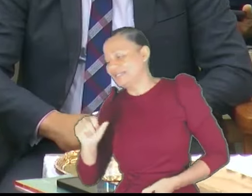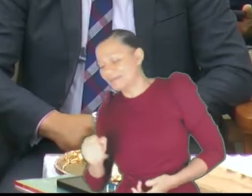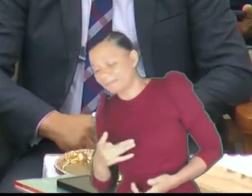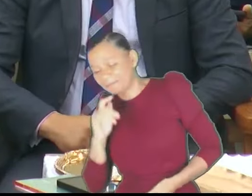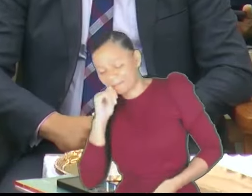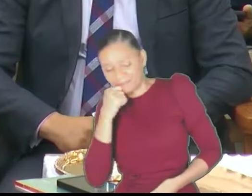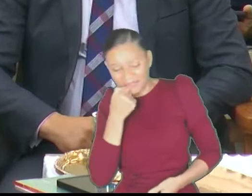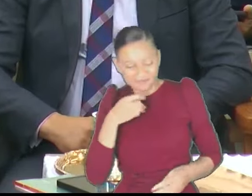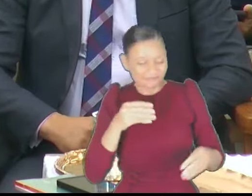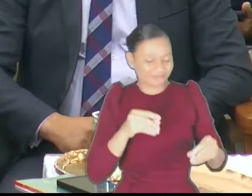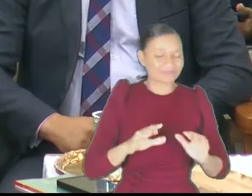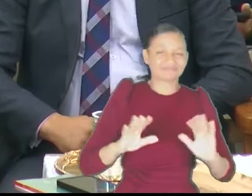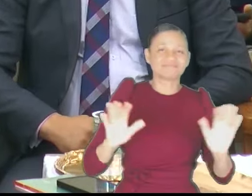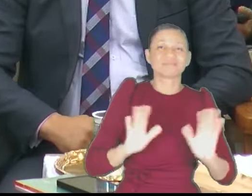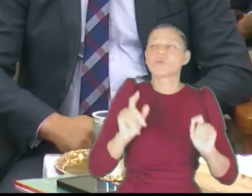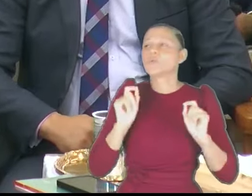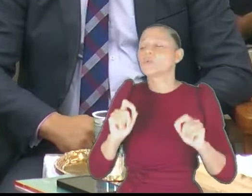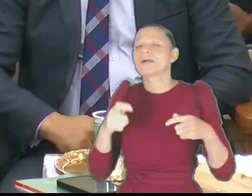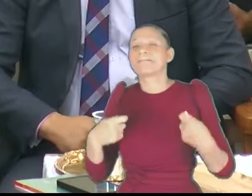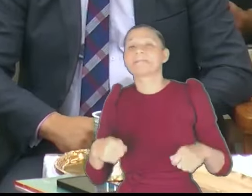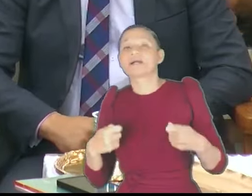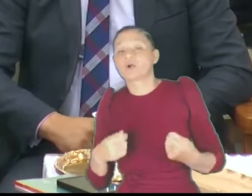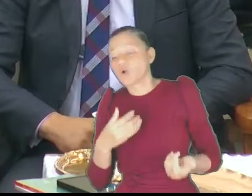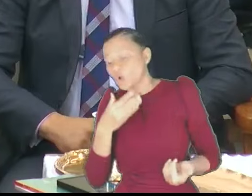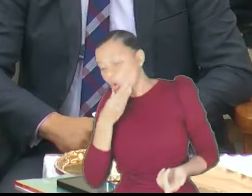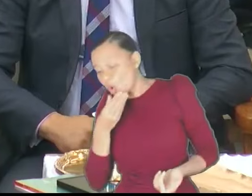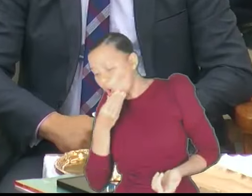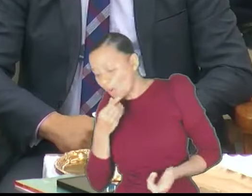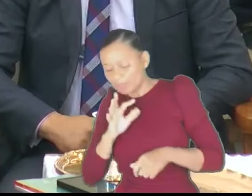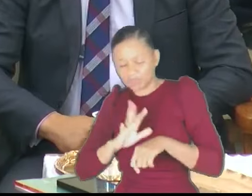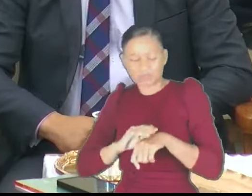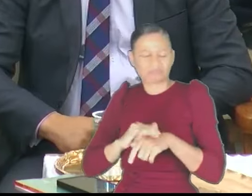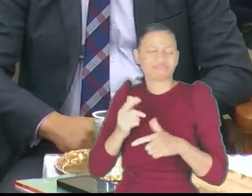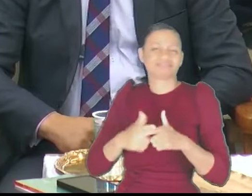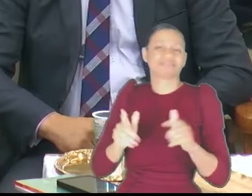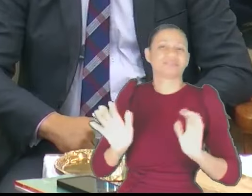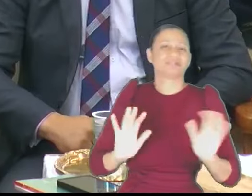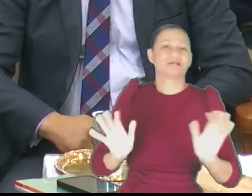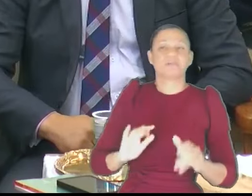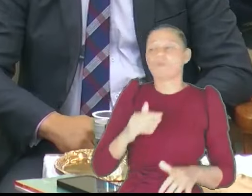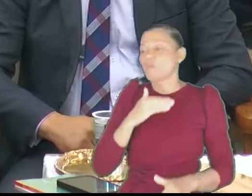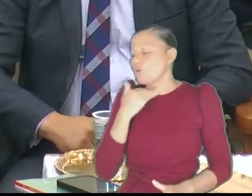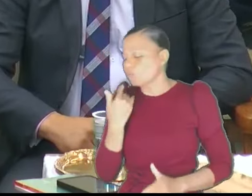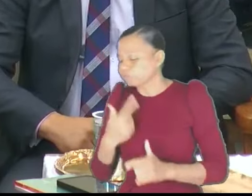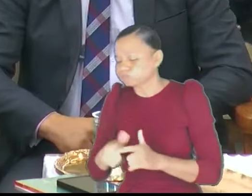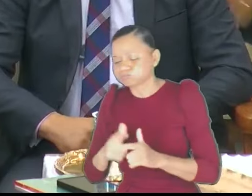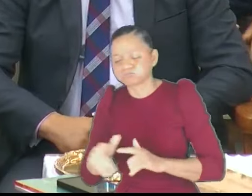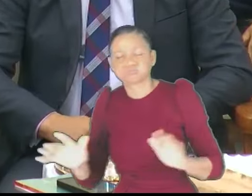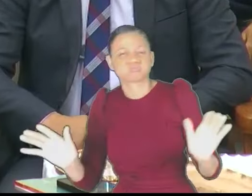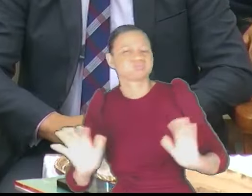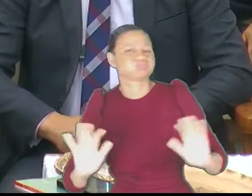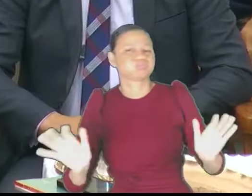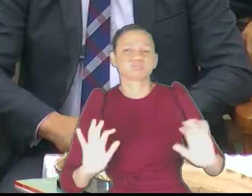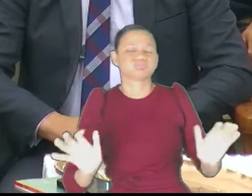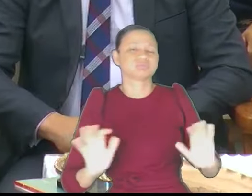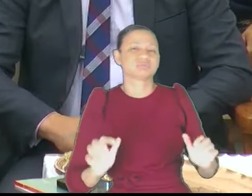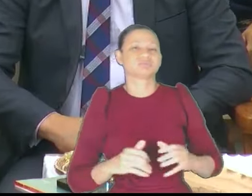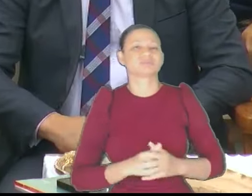farinha, não é azeite nem farinha, o que a senhora precisa? O menino está doente, não tem problema. Mas o menino morreu, também não tem problema.